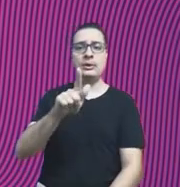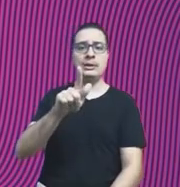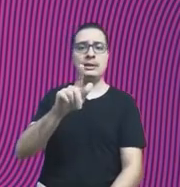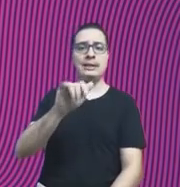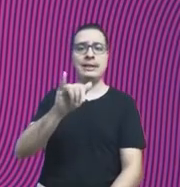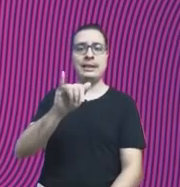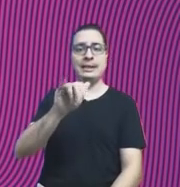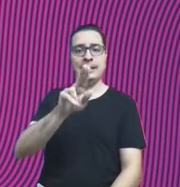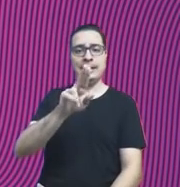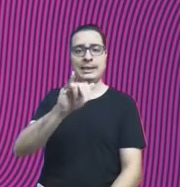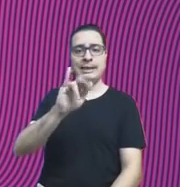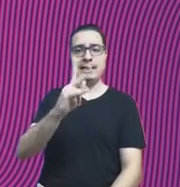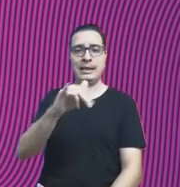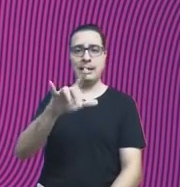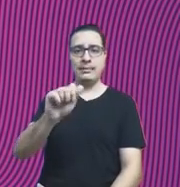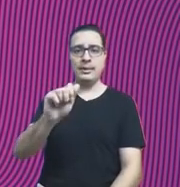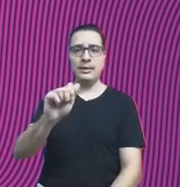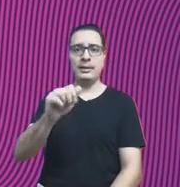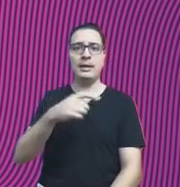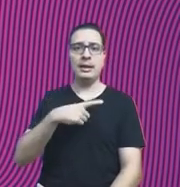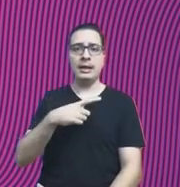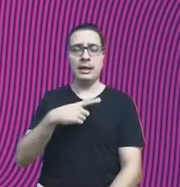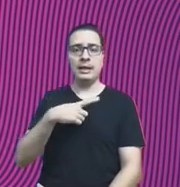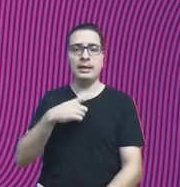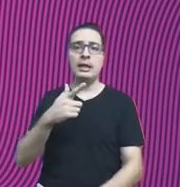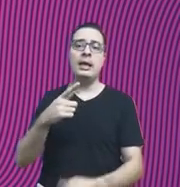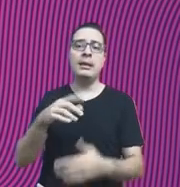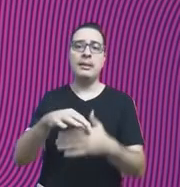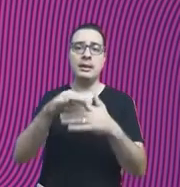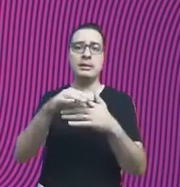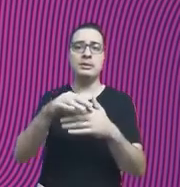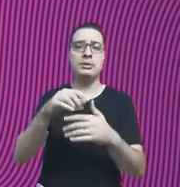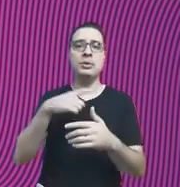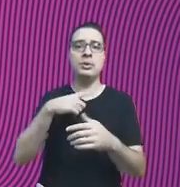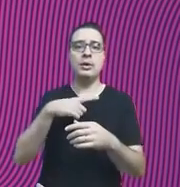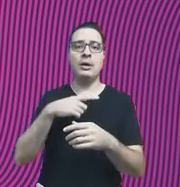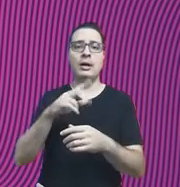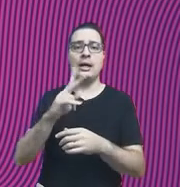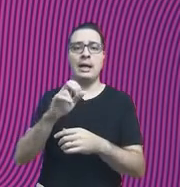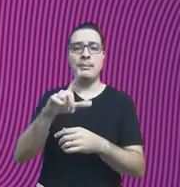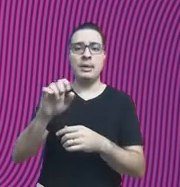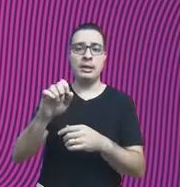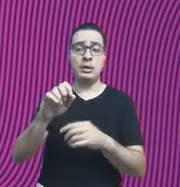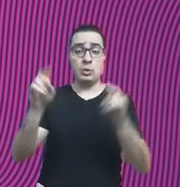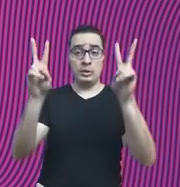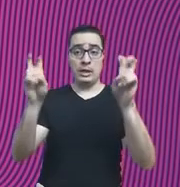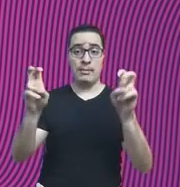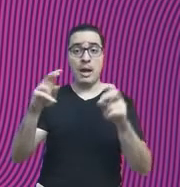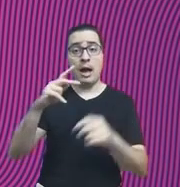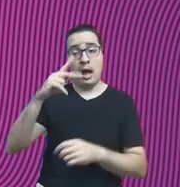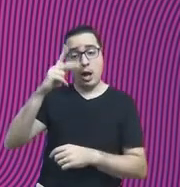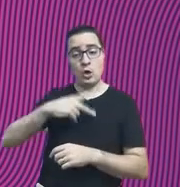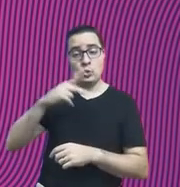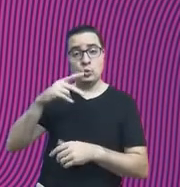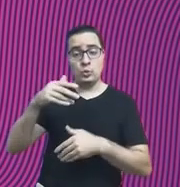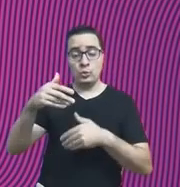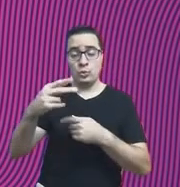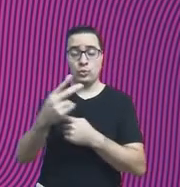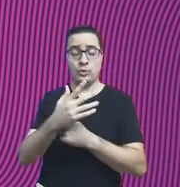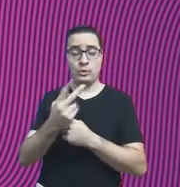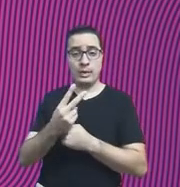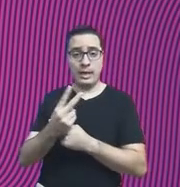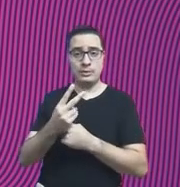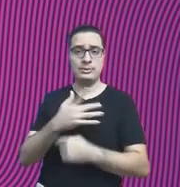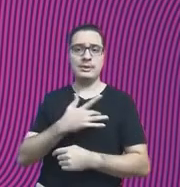Head Mentor do eHealth Mentor Institutes. O tema dele é o autocuidado em saúde, a próxima fronteira para